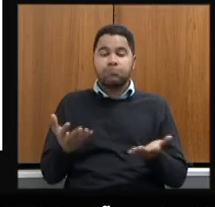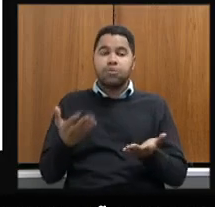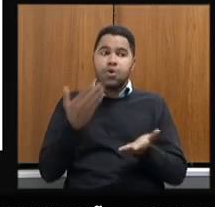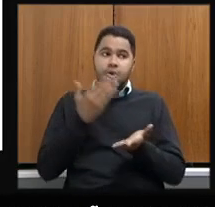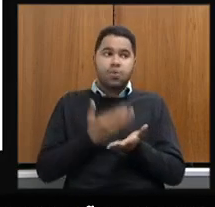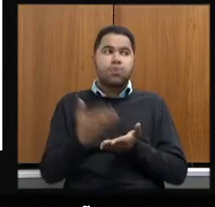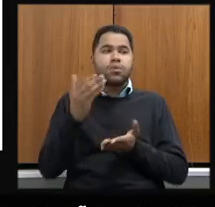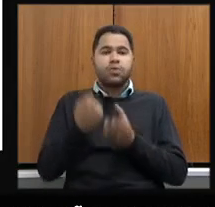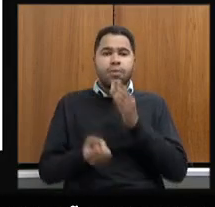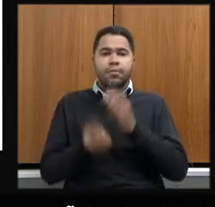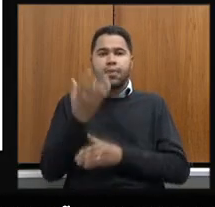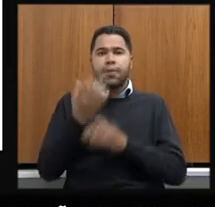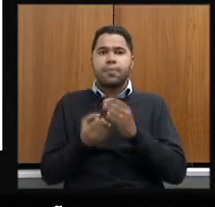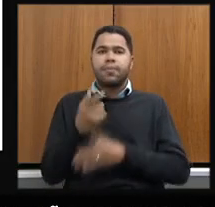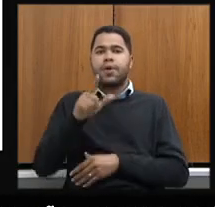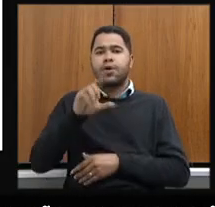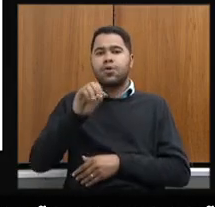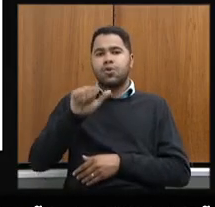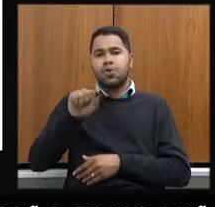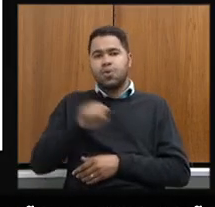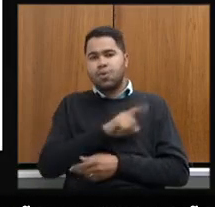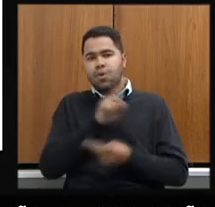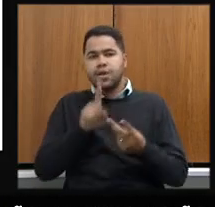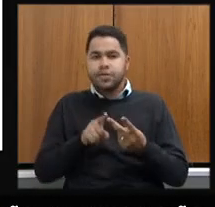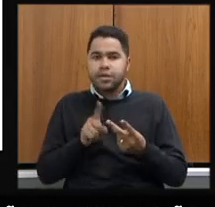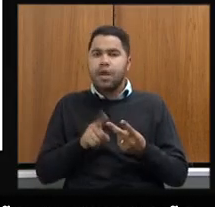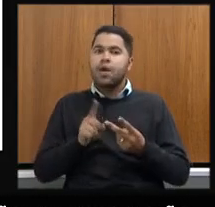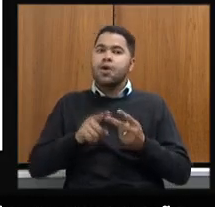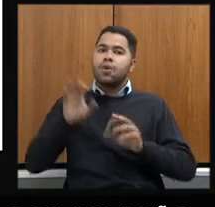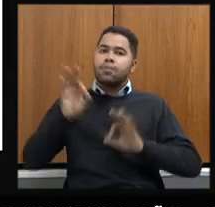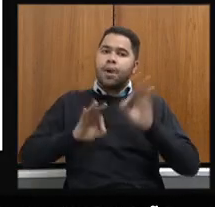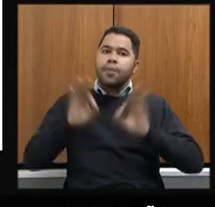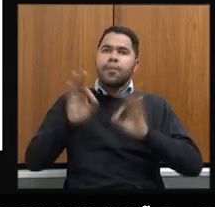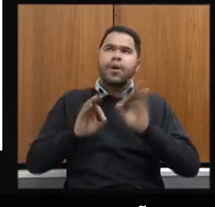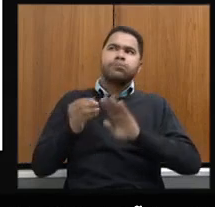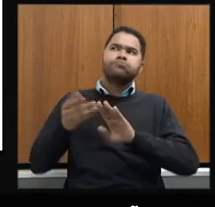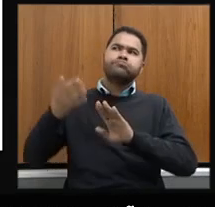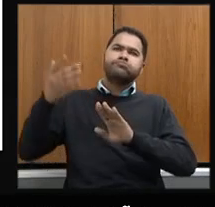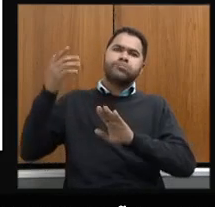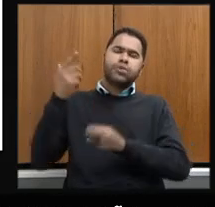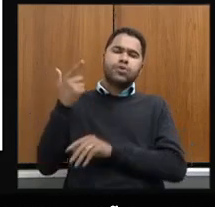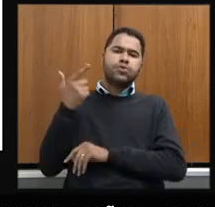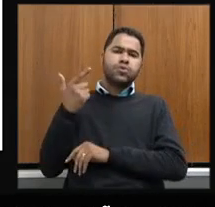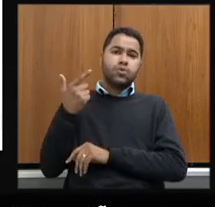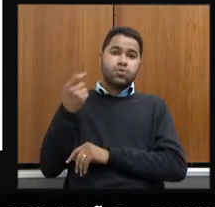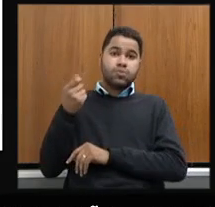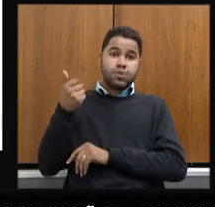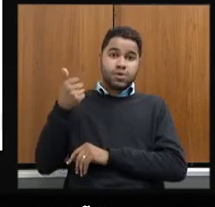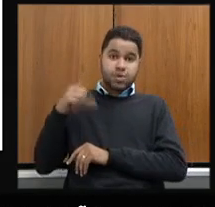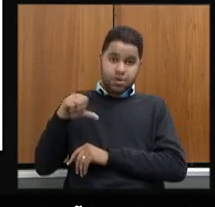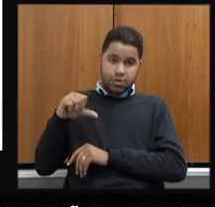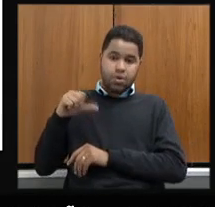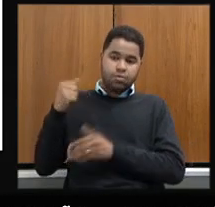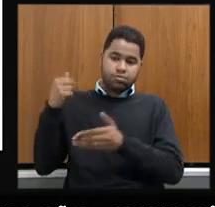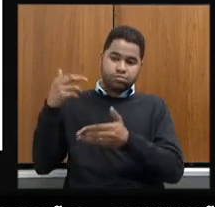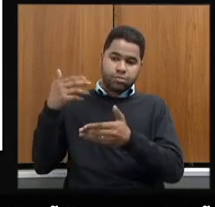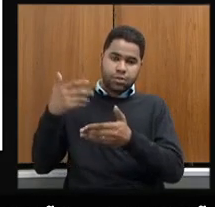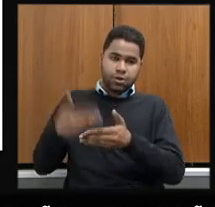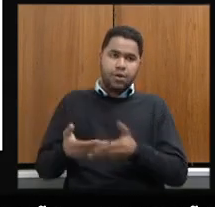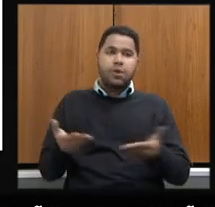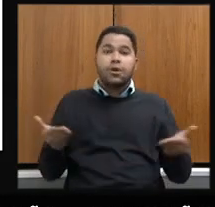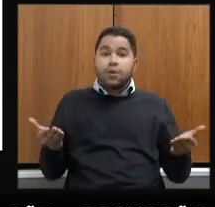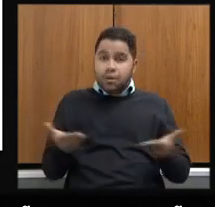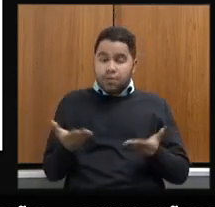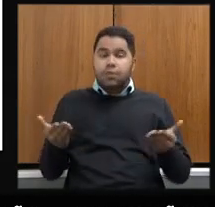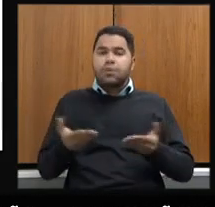começar a elaborar nossa lua orçamento base Zero no metodologia que a gente vem adotando desde 2019 e que agora